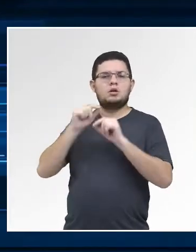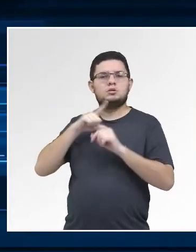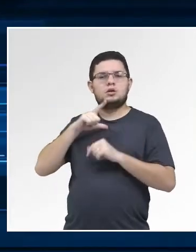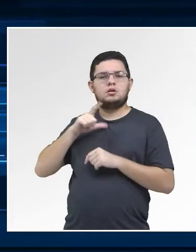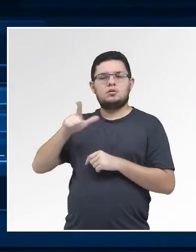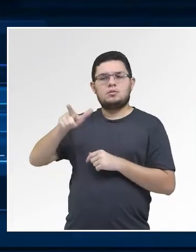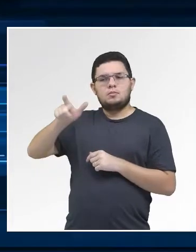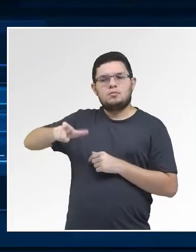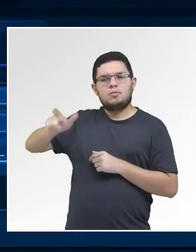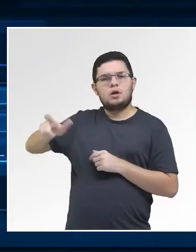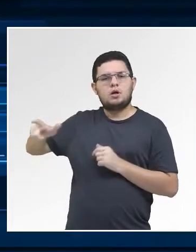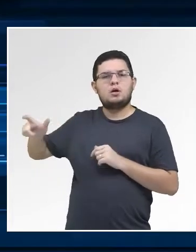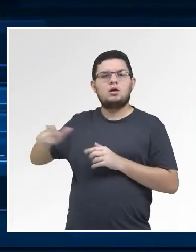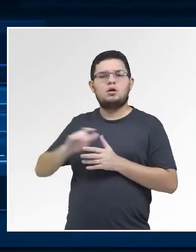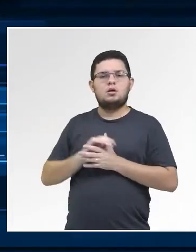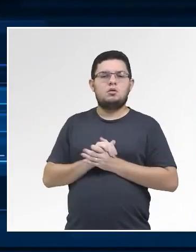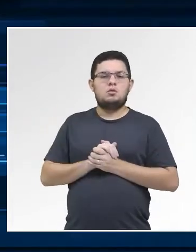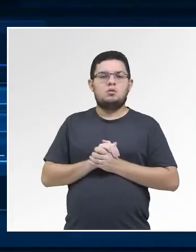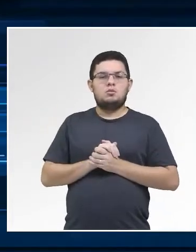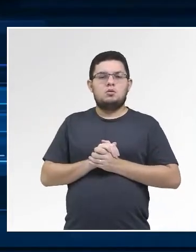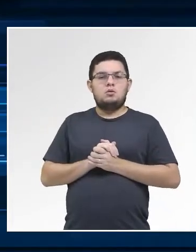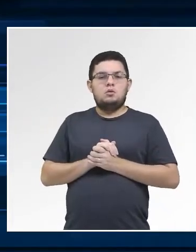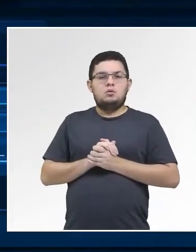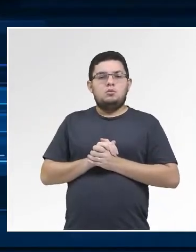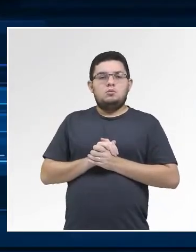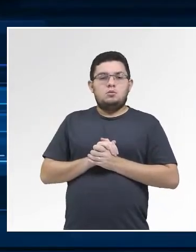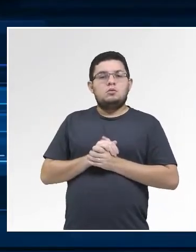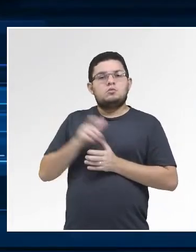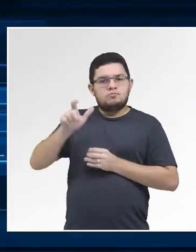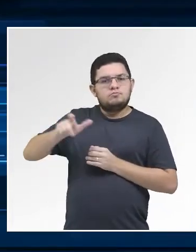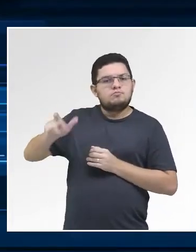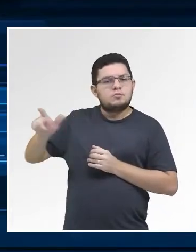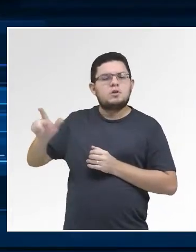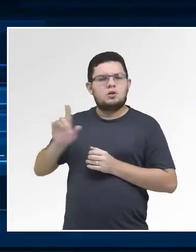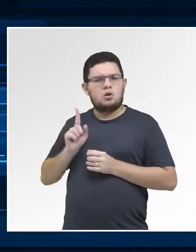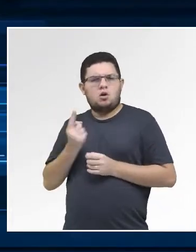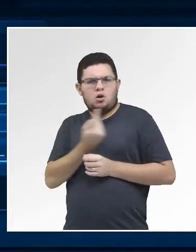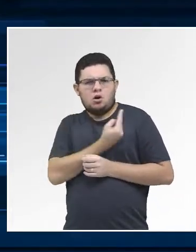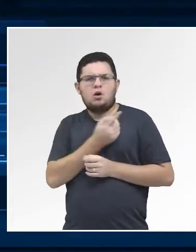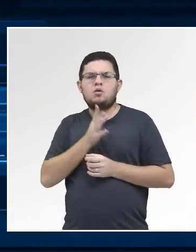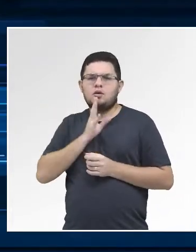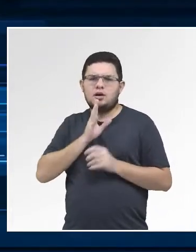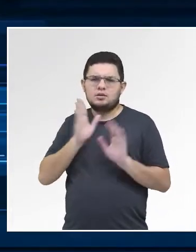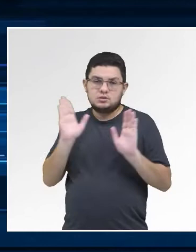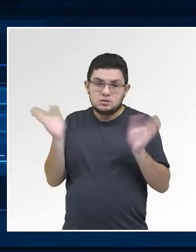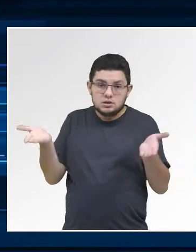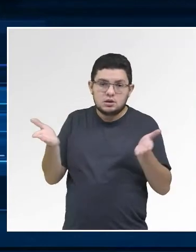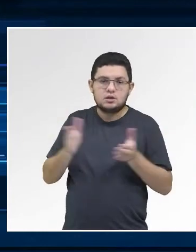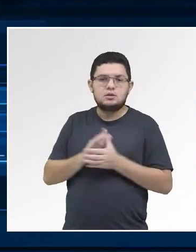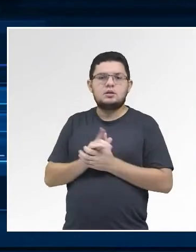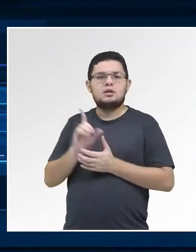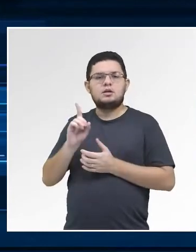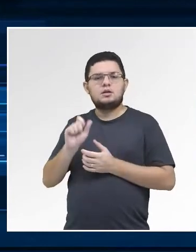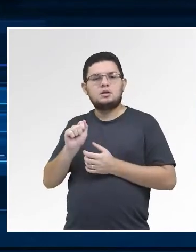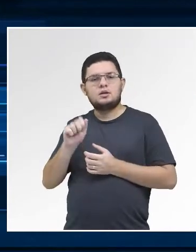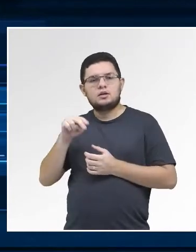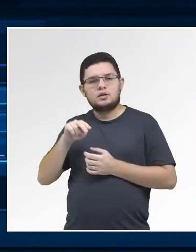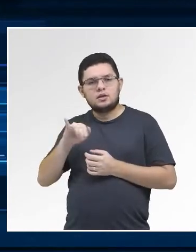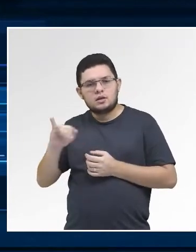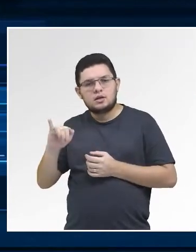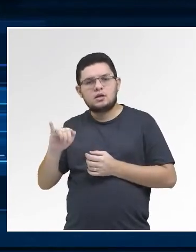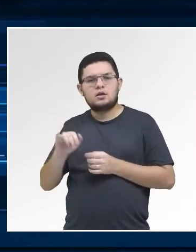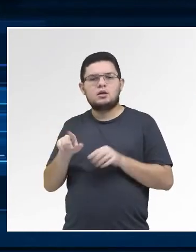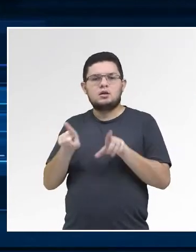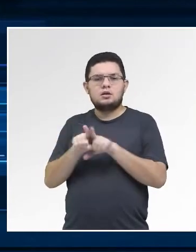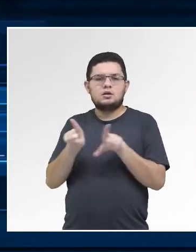tem os personagens que nós já conhecemos, ali tem a Dani, o Sammy, o Pedro, e ali as duas, né, tem